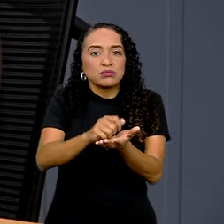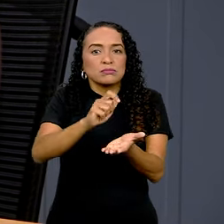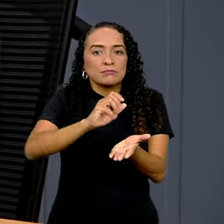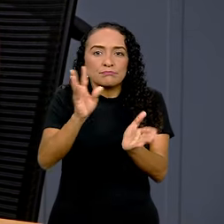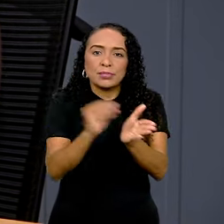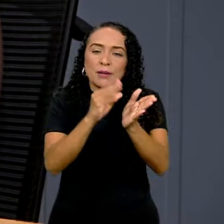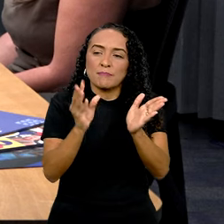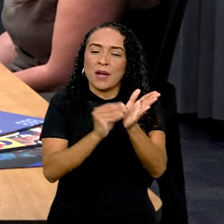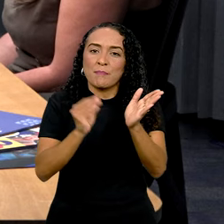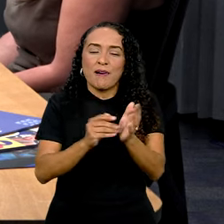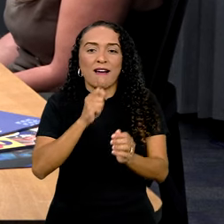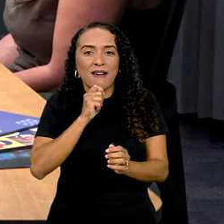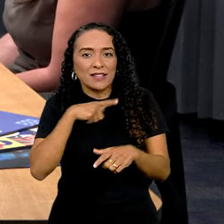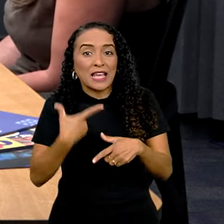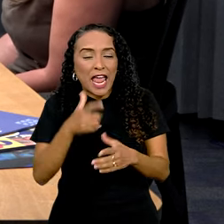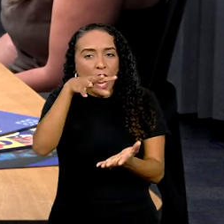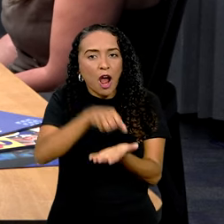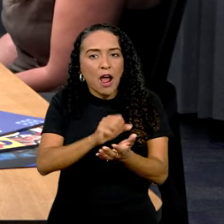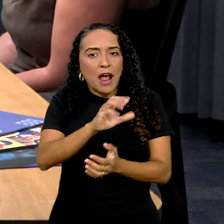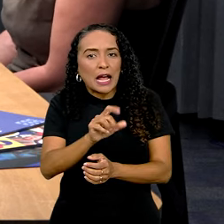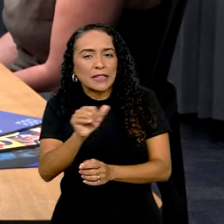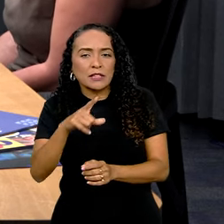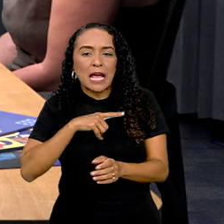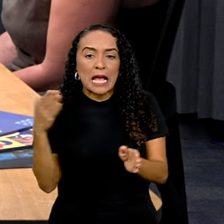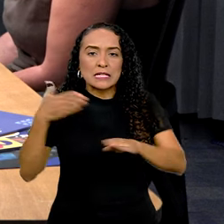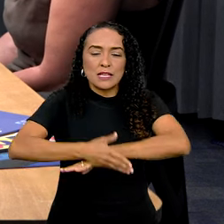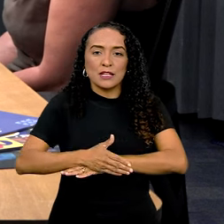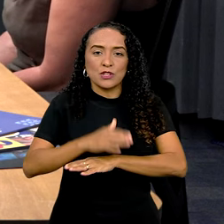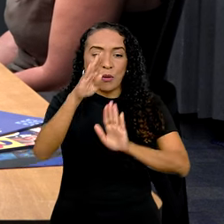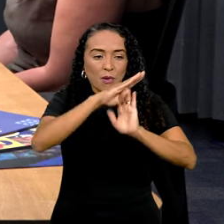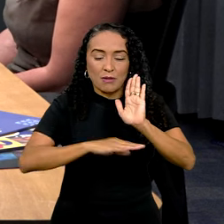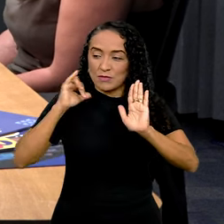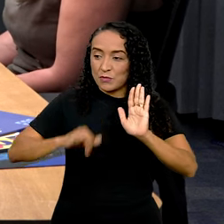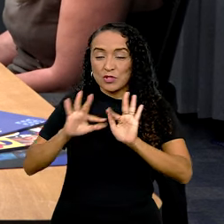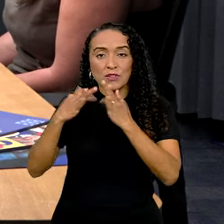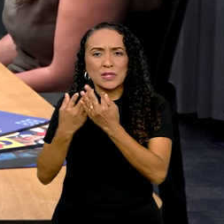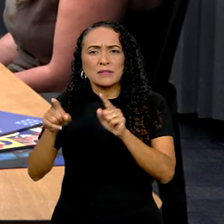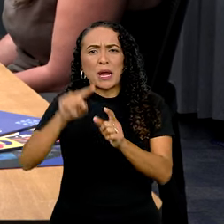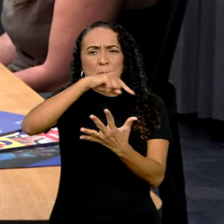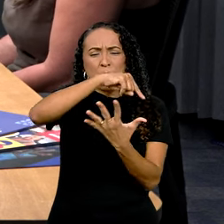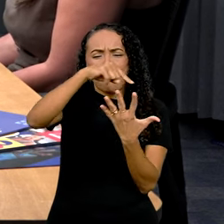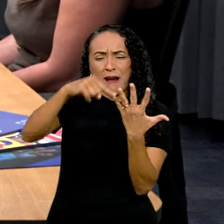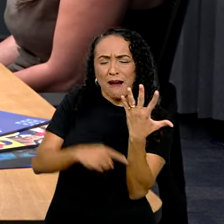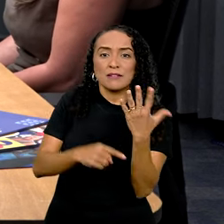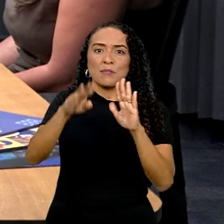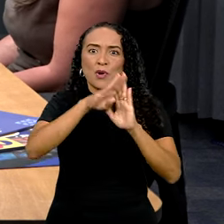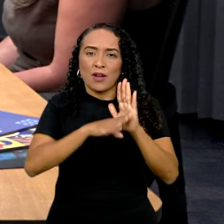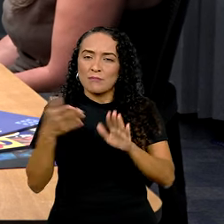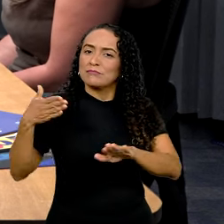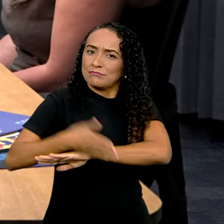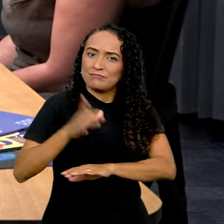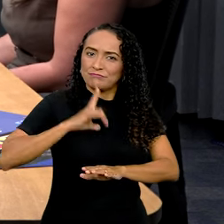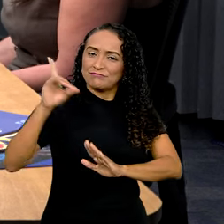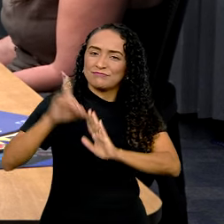foram cadastradas nesse cadastro que é o cadastro que dá acesso ao programa Bolsa Família e também há um conjunto de mais de 40 programas